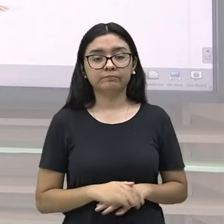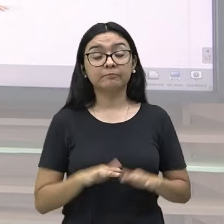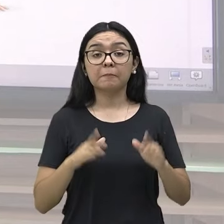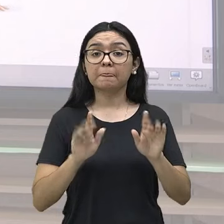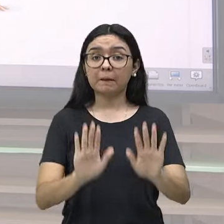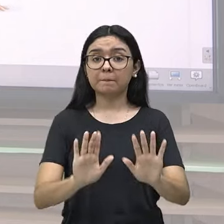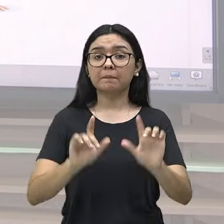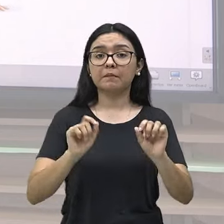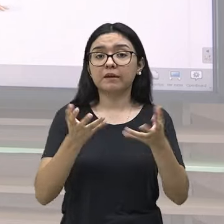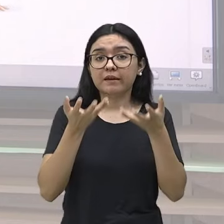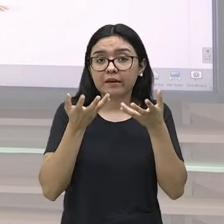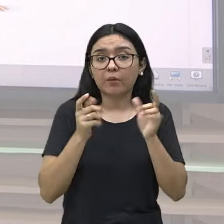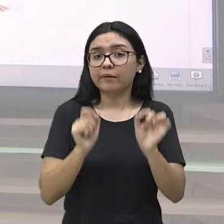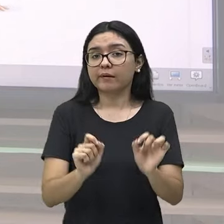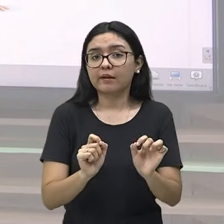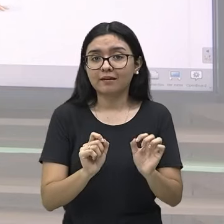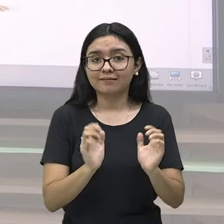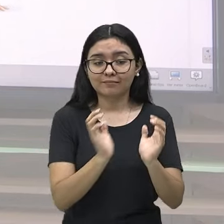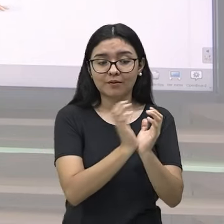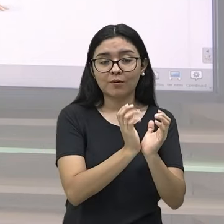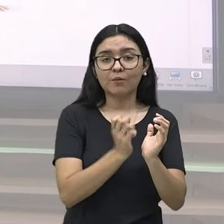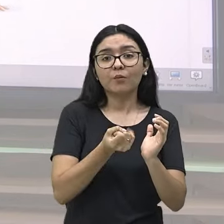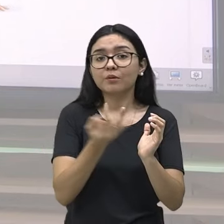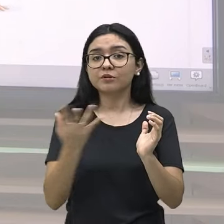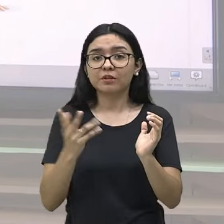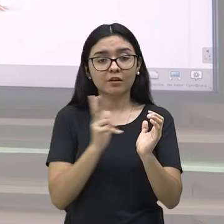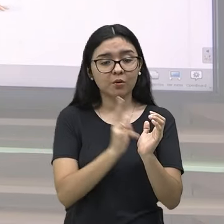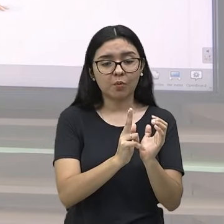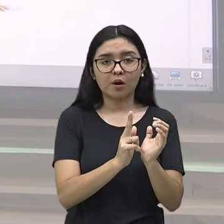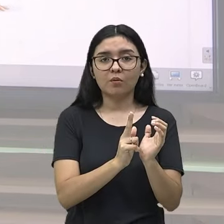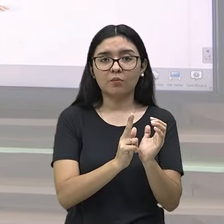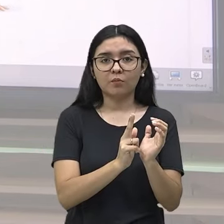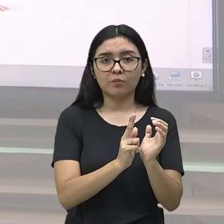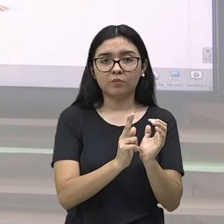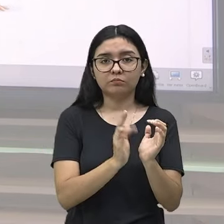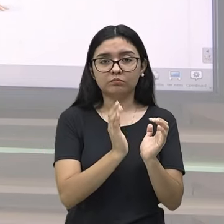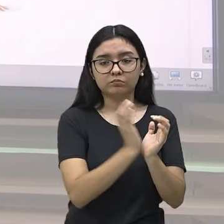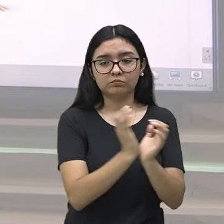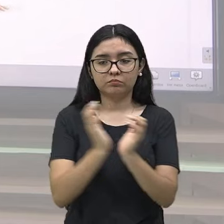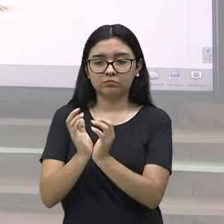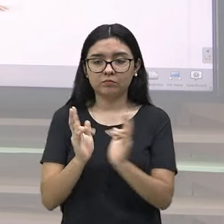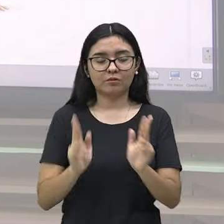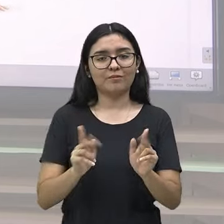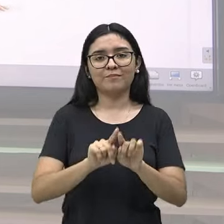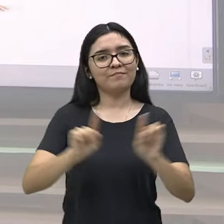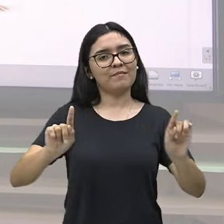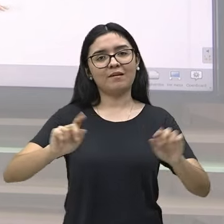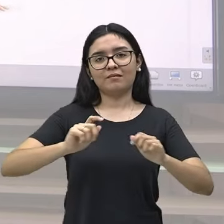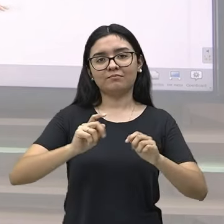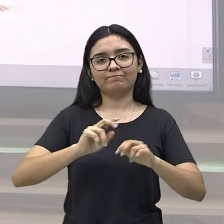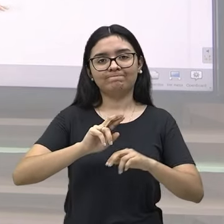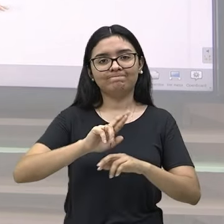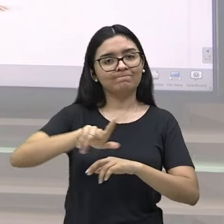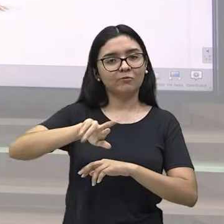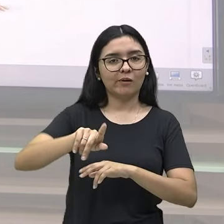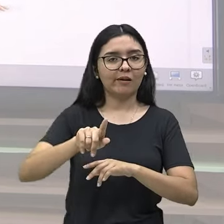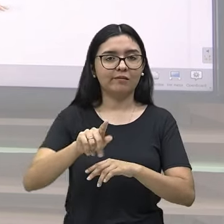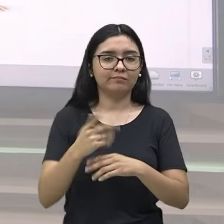quer que tenha a mesma quantidade, tá bom? Os grupos têm que ter a mesma quantidade. Então, isso não é possível, tá bom? Ele quer que tenha a